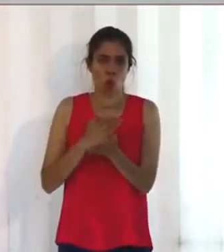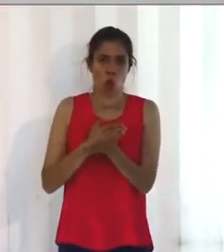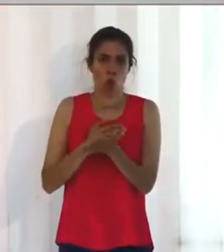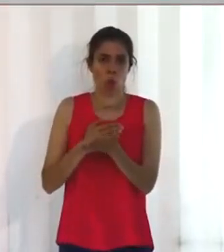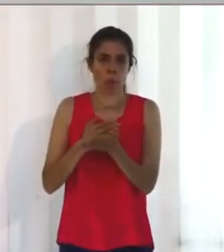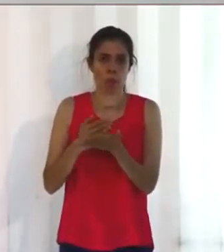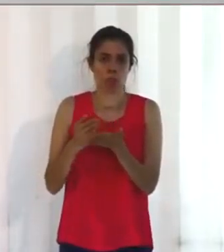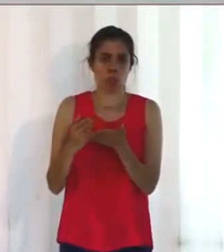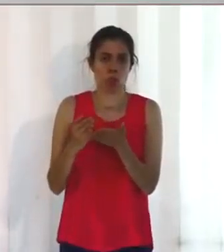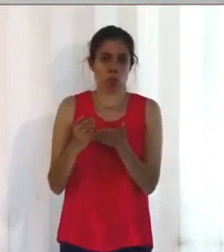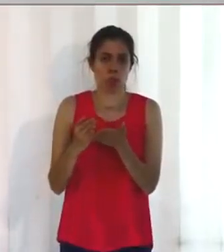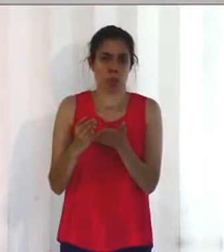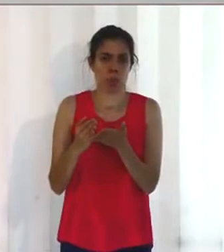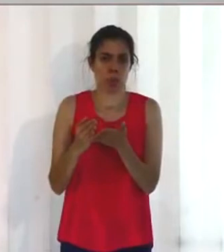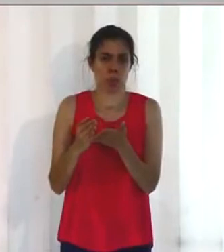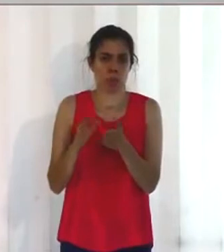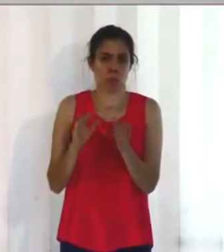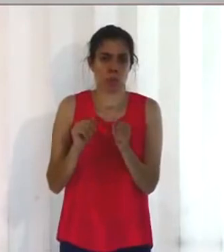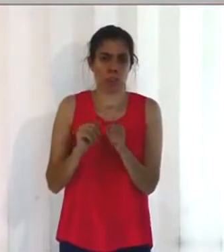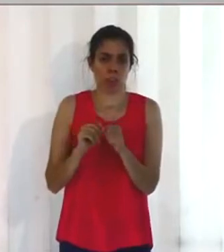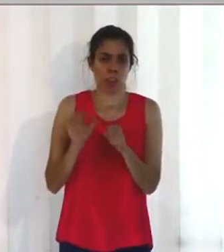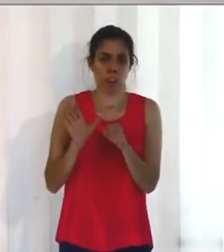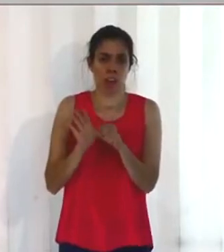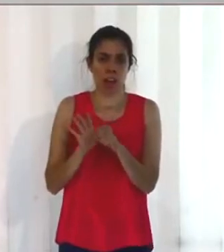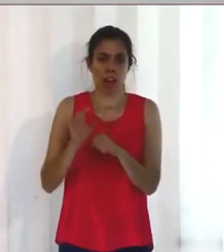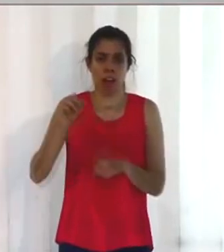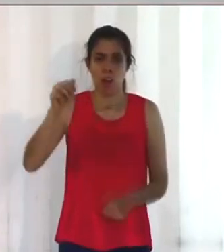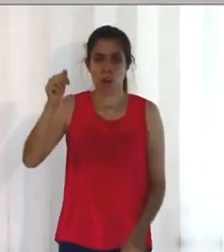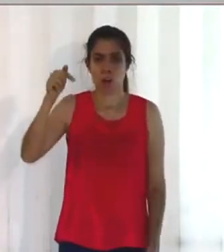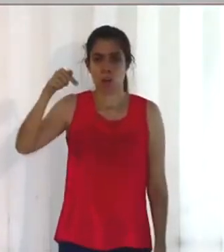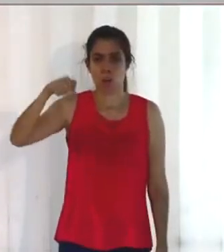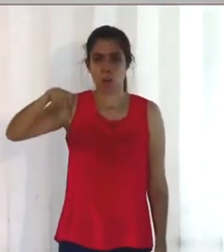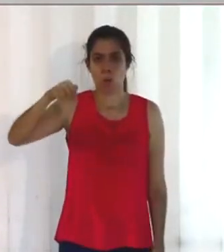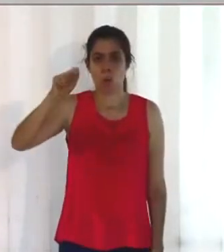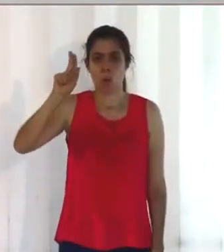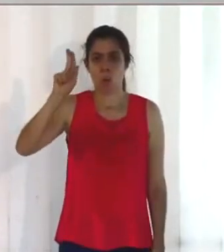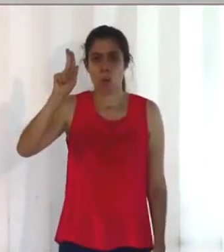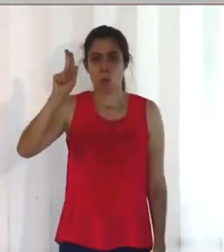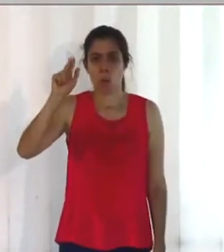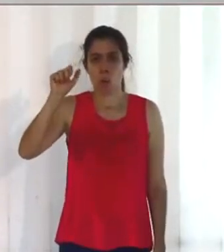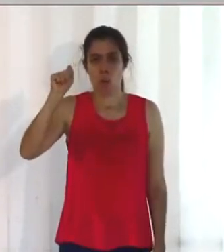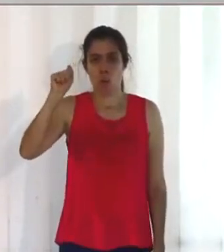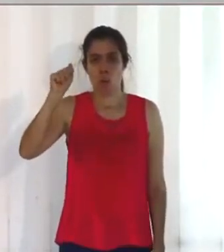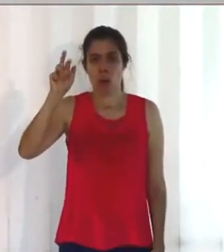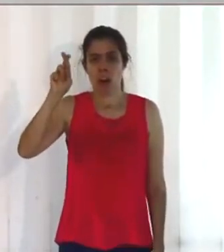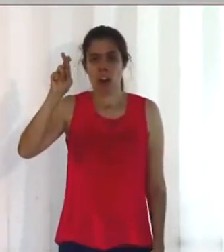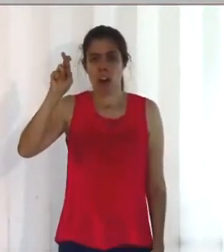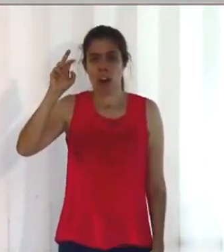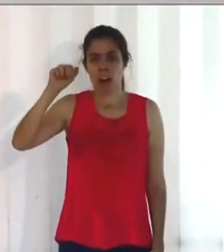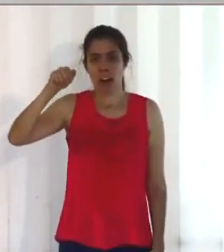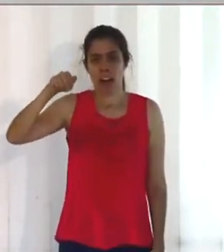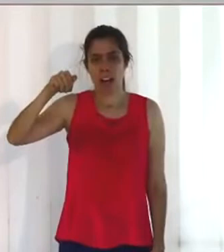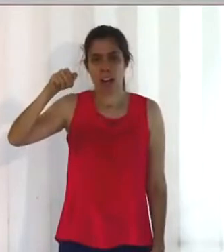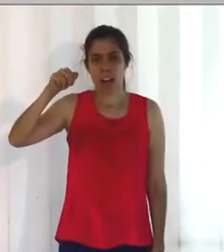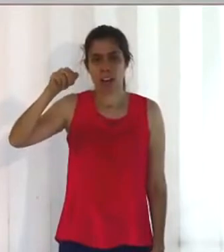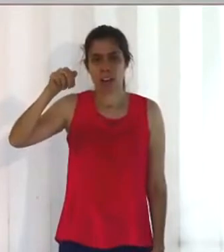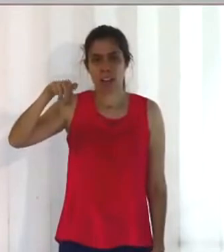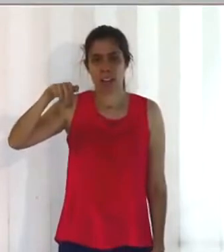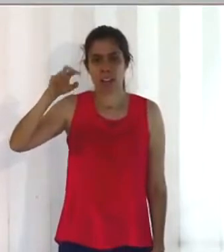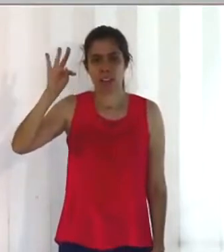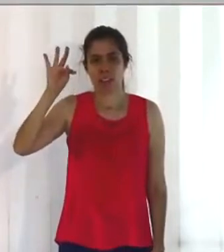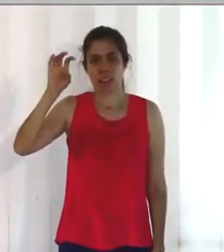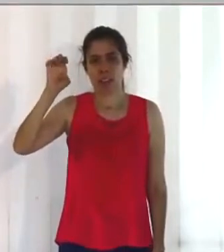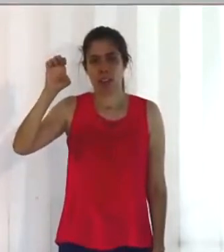dos séculos antigos, dizimou 1/3 da população europeia, também chamada de peste negra. E por